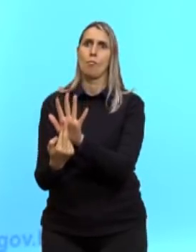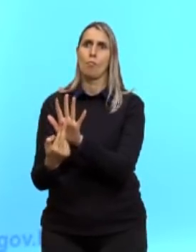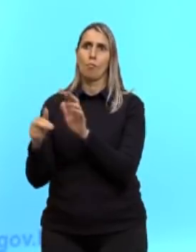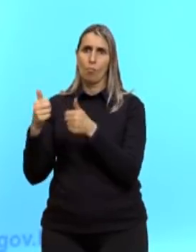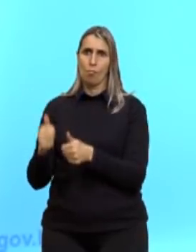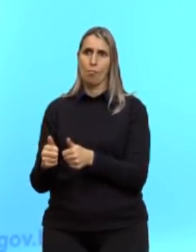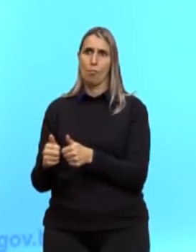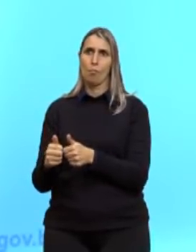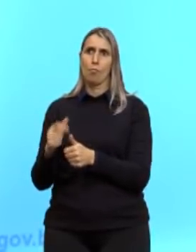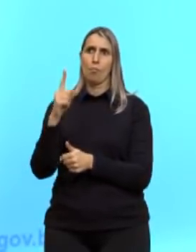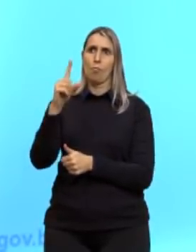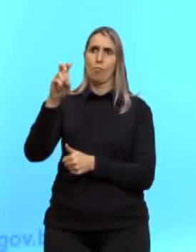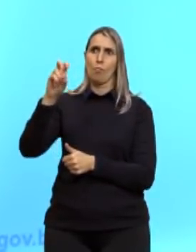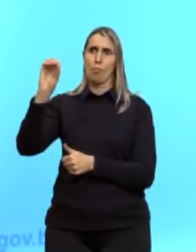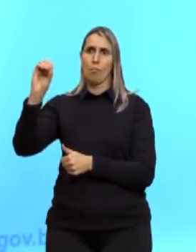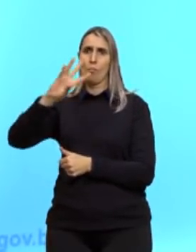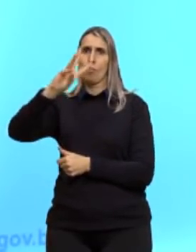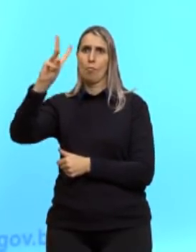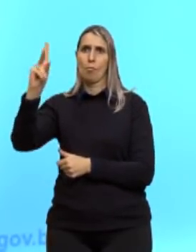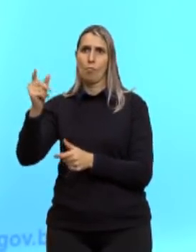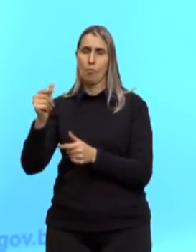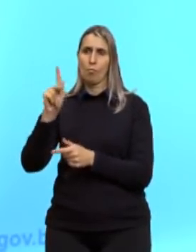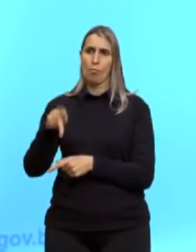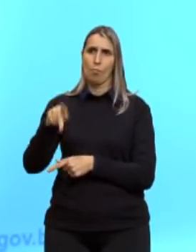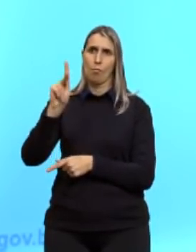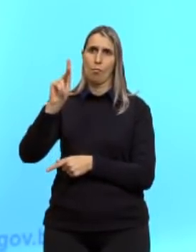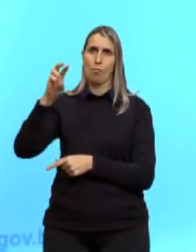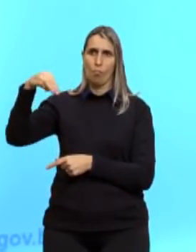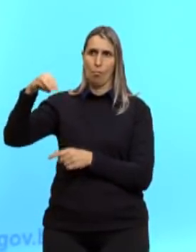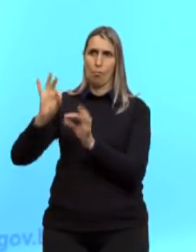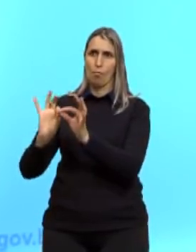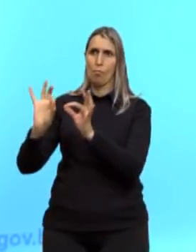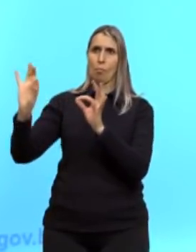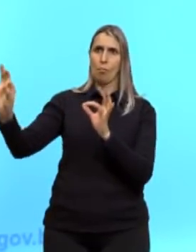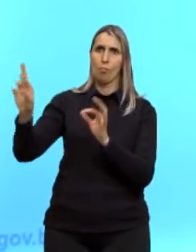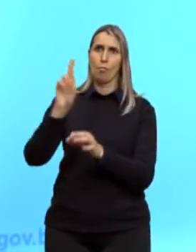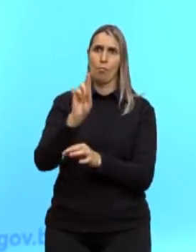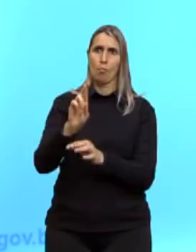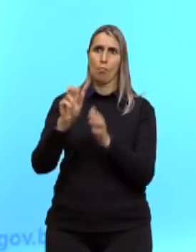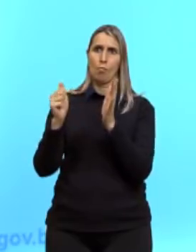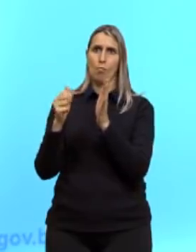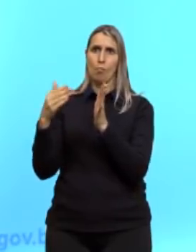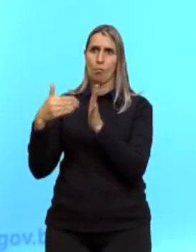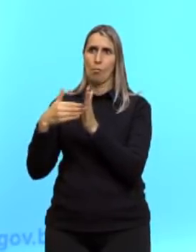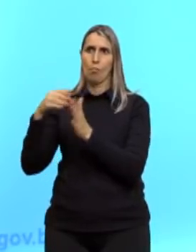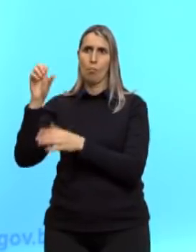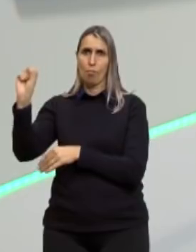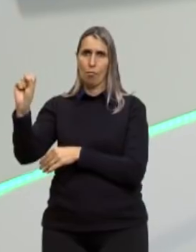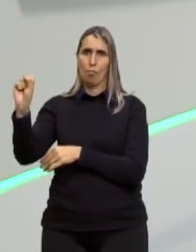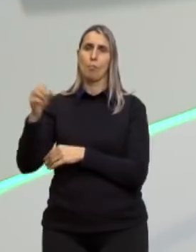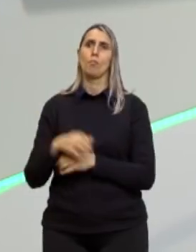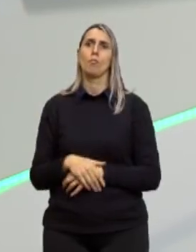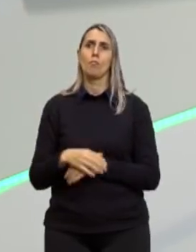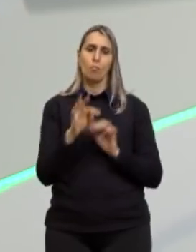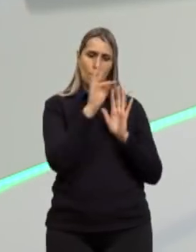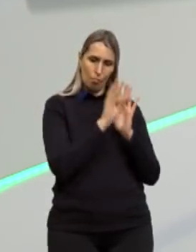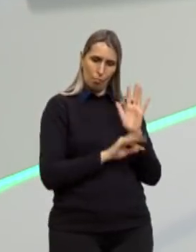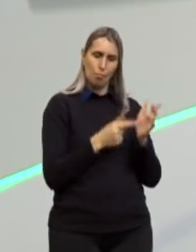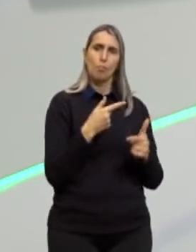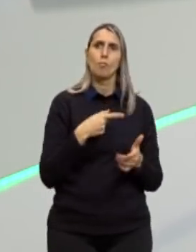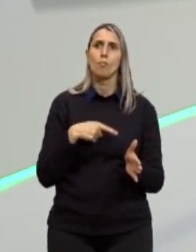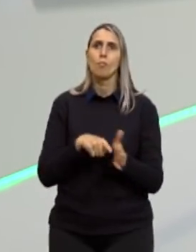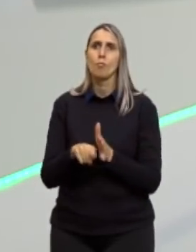figura é de 150 milhões de quilômetros gente então é um texto o certo é um texto é um